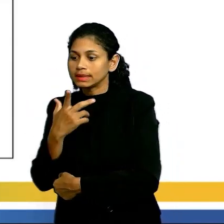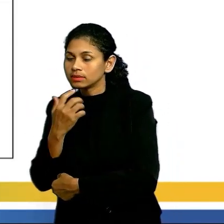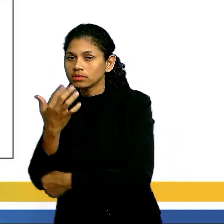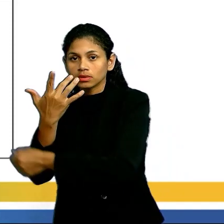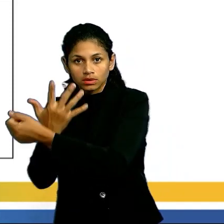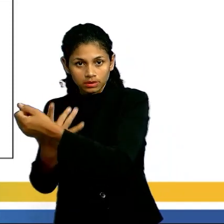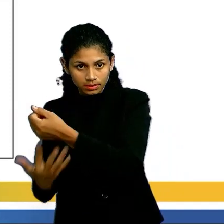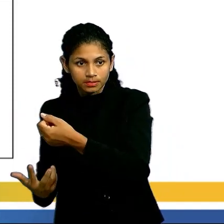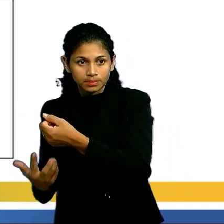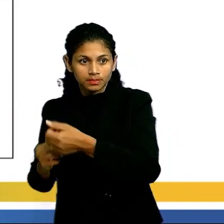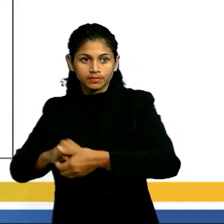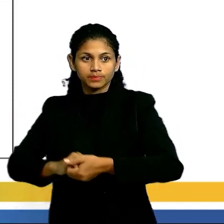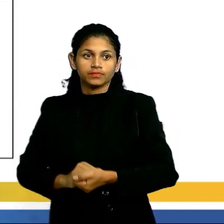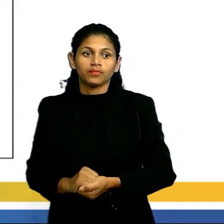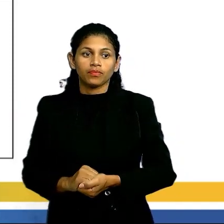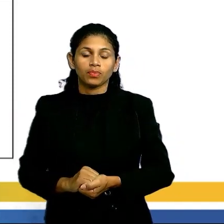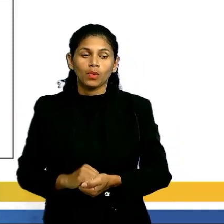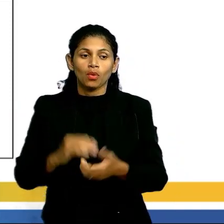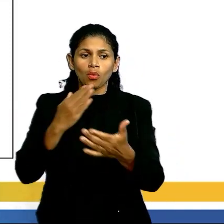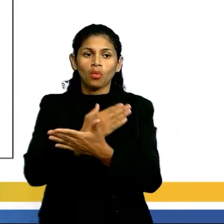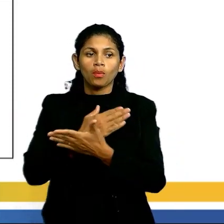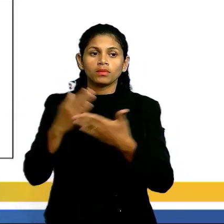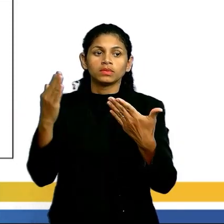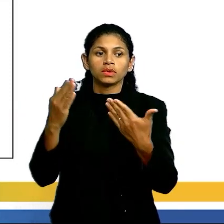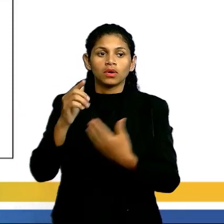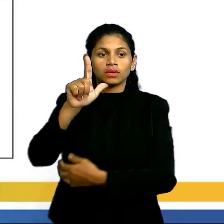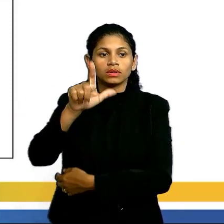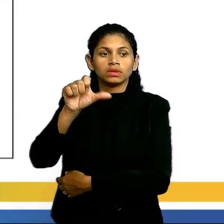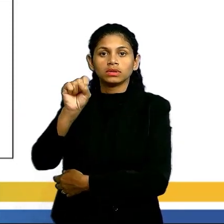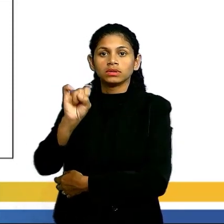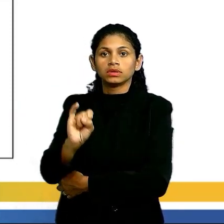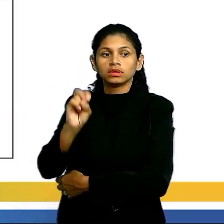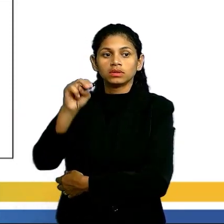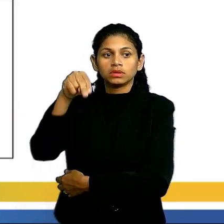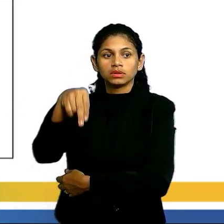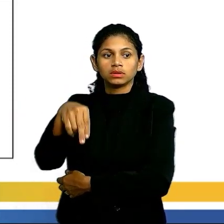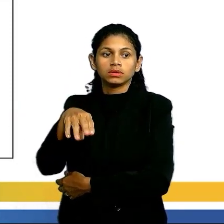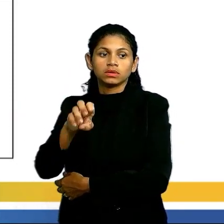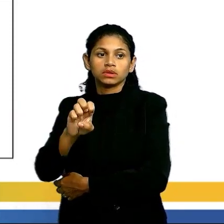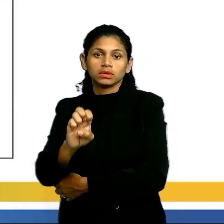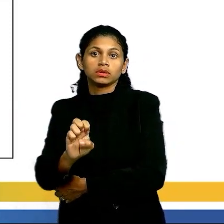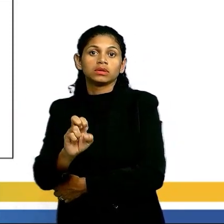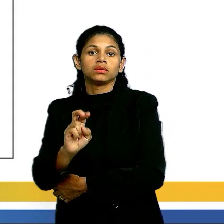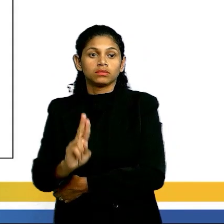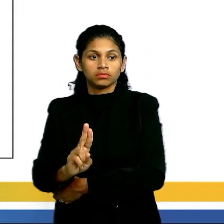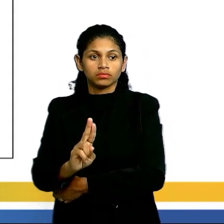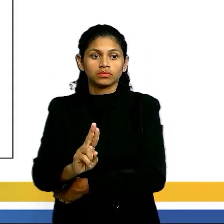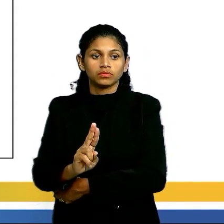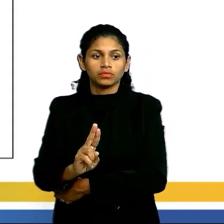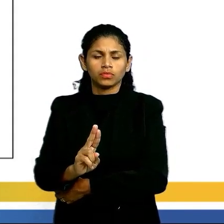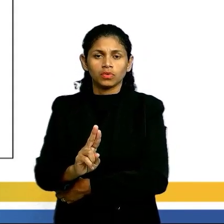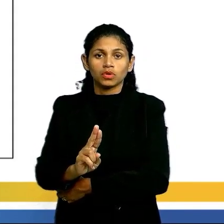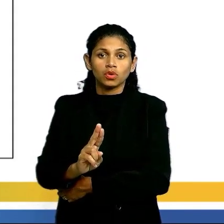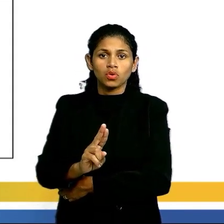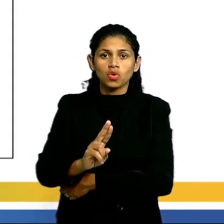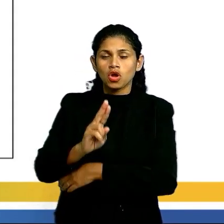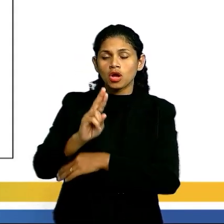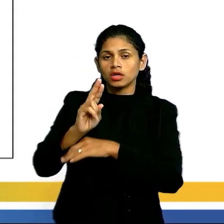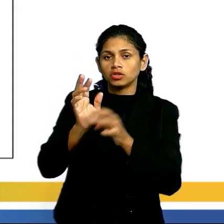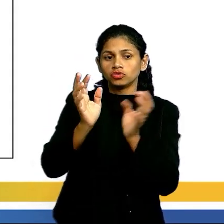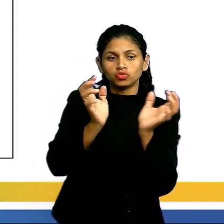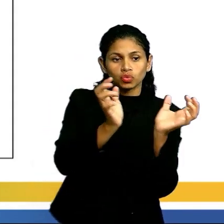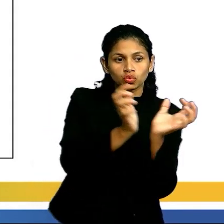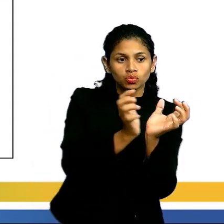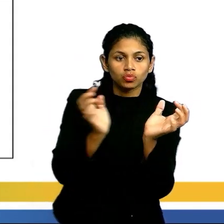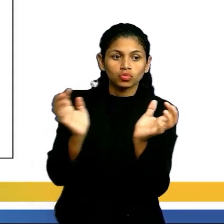né? Ele classificou em 2 reinos, como eu já tinha falado, Plantae e Animae. Acontece que Henkel,